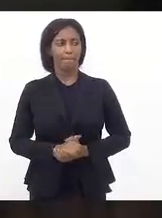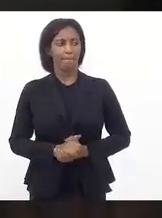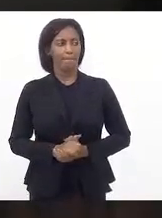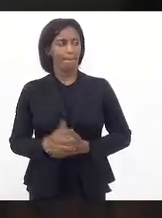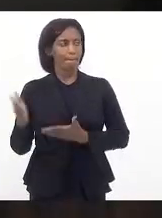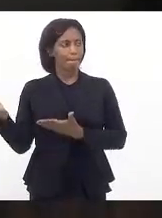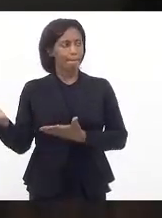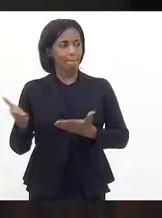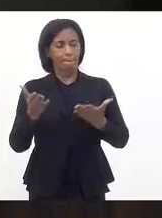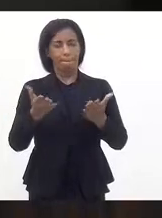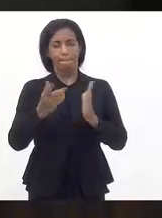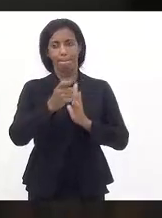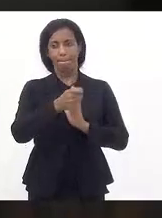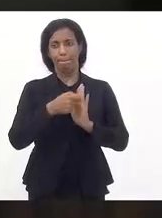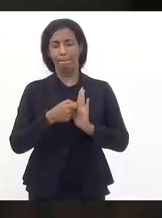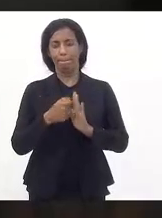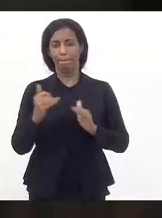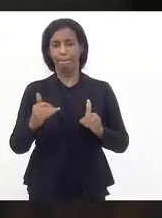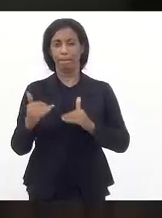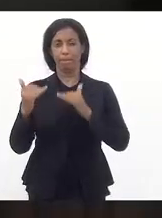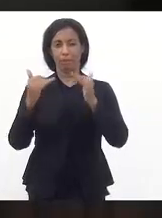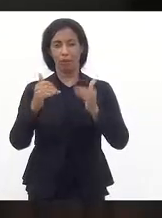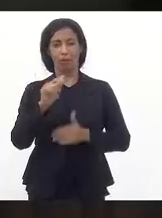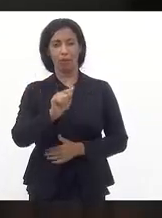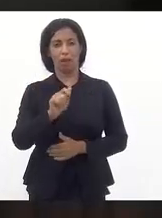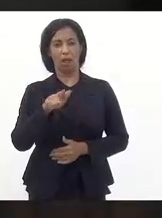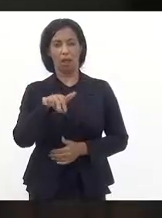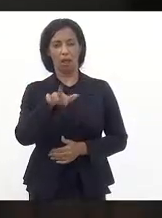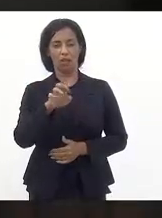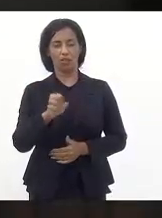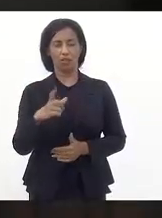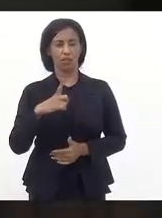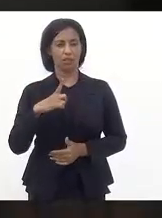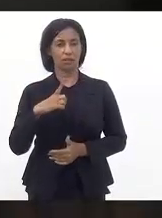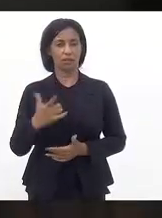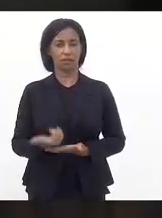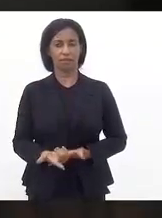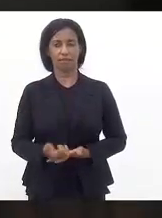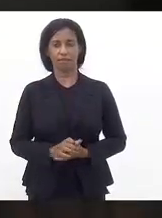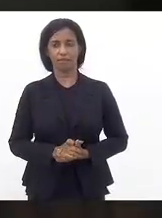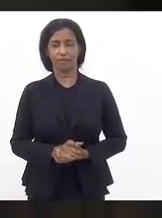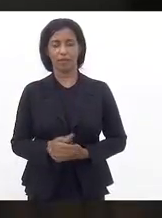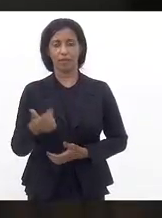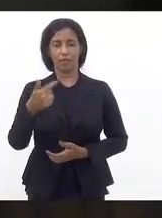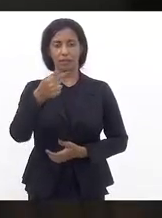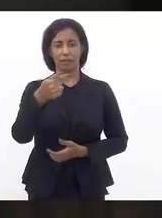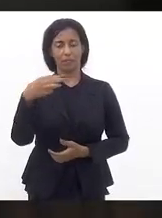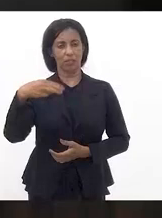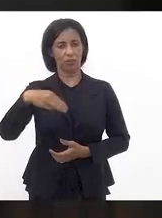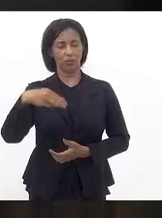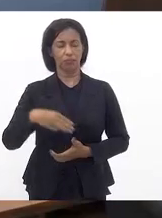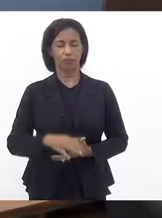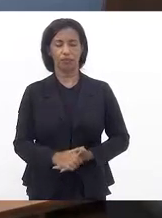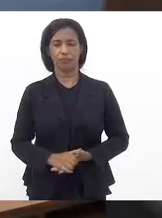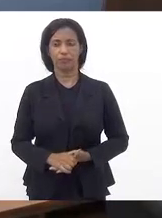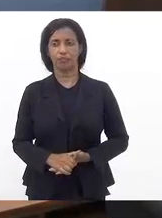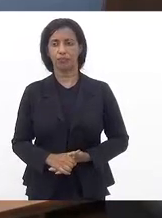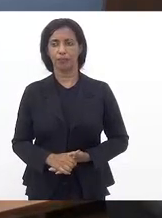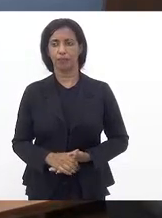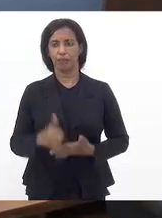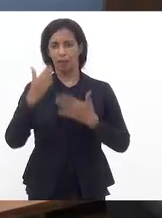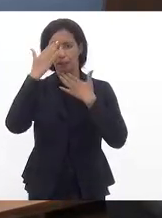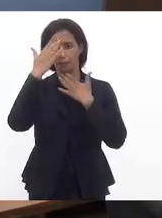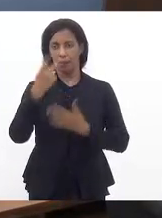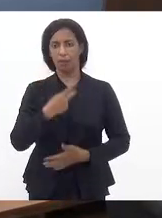o próximo orador escrita Nobre Deputado Alexandre knopfholz ele se disponha de 7 minutos Obrigado